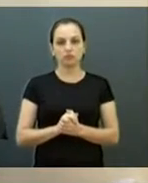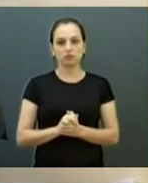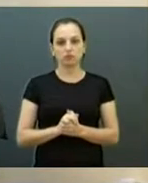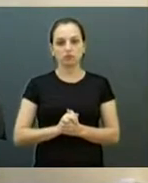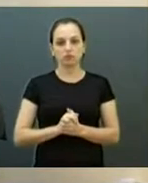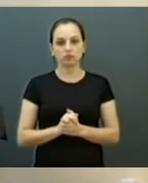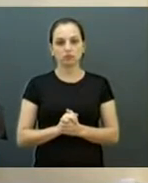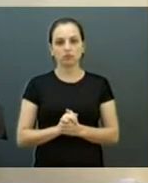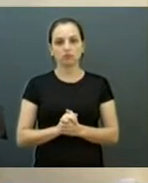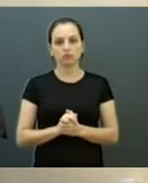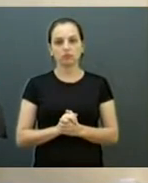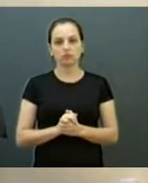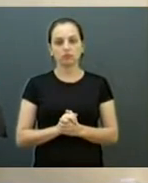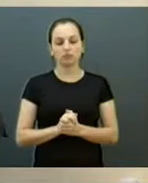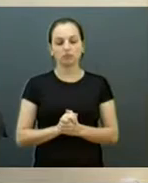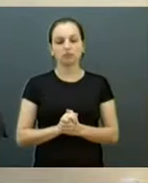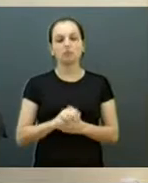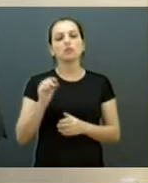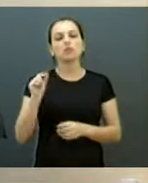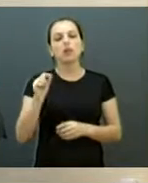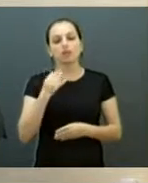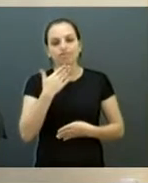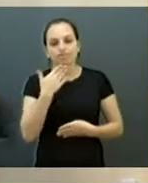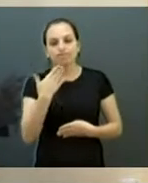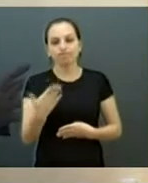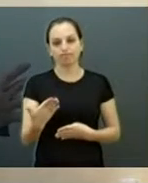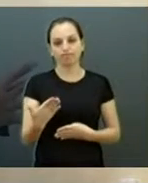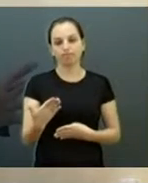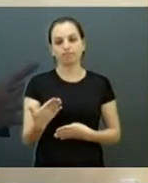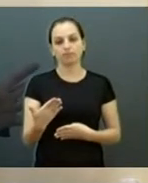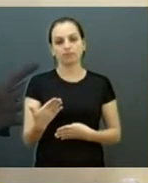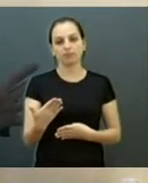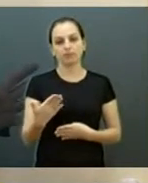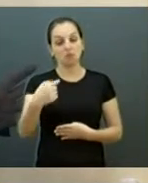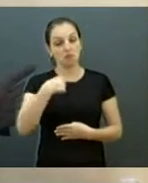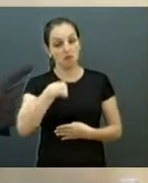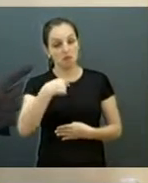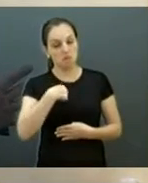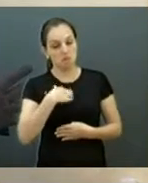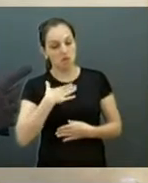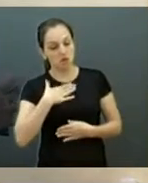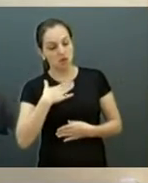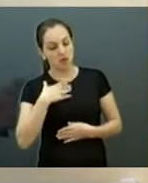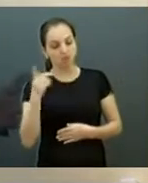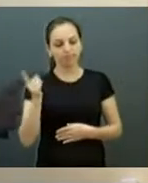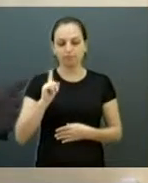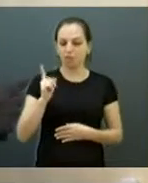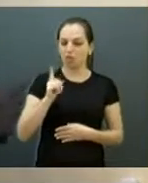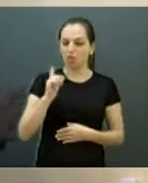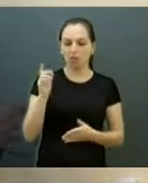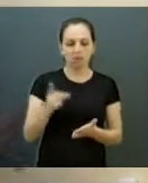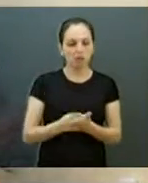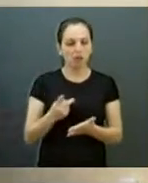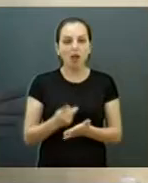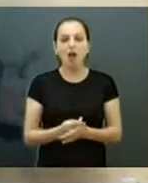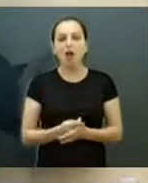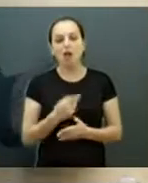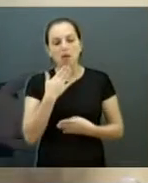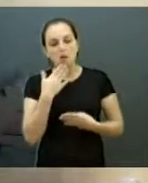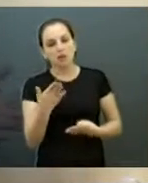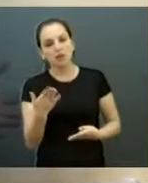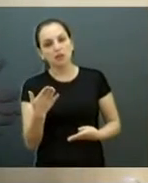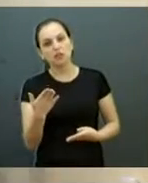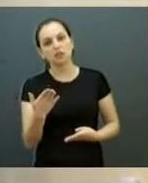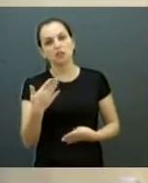olhos é esse pedido não for pra mim não tem lógica o pedido de silvio se fez o primeiro dele pra mim jamais